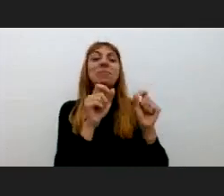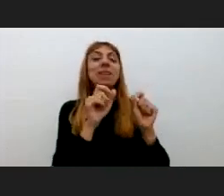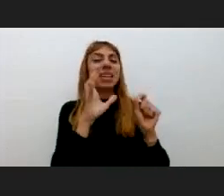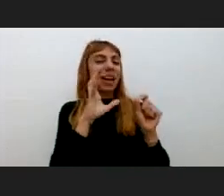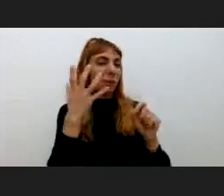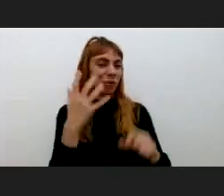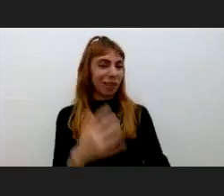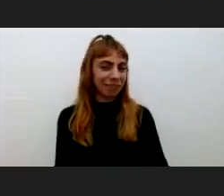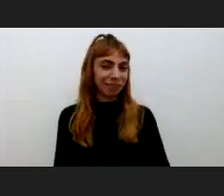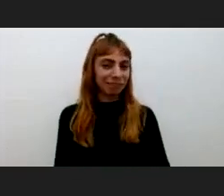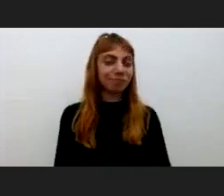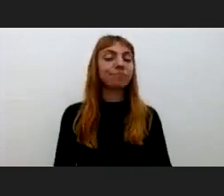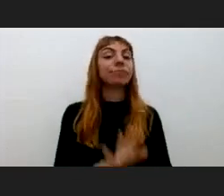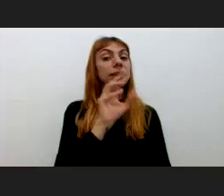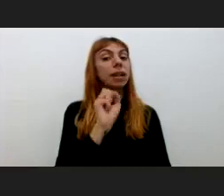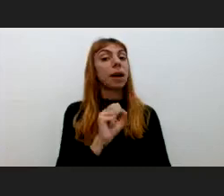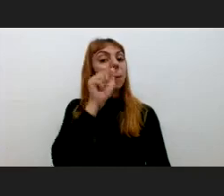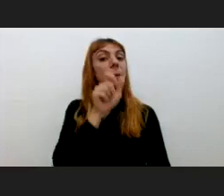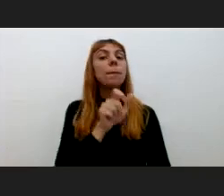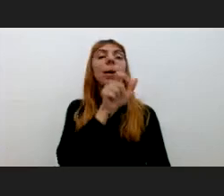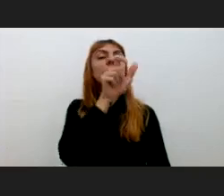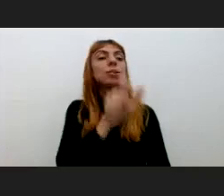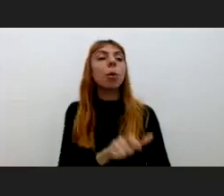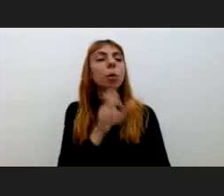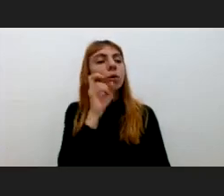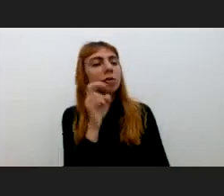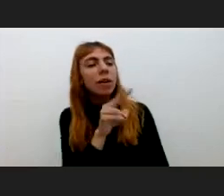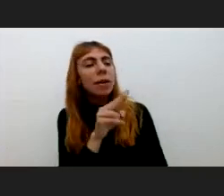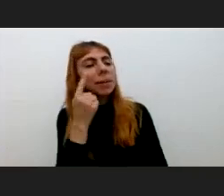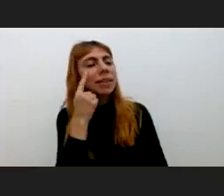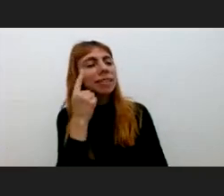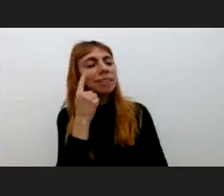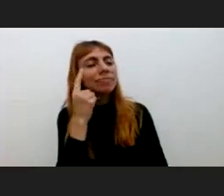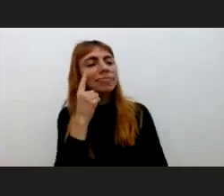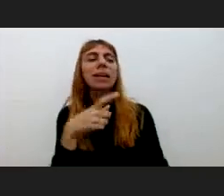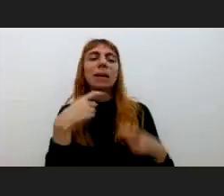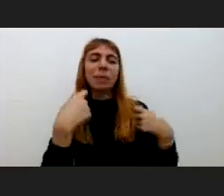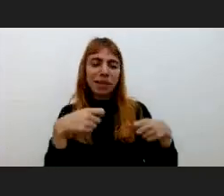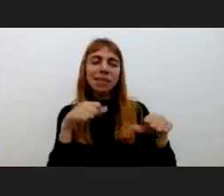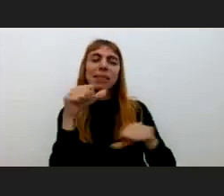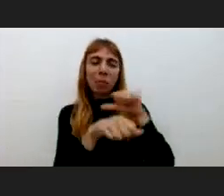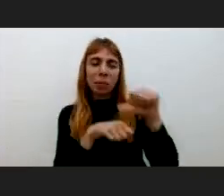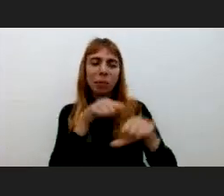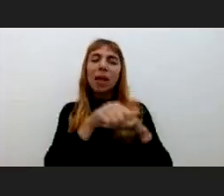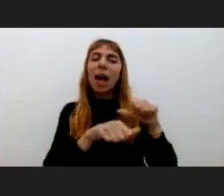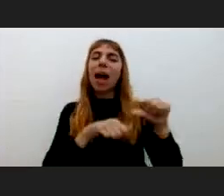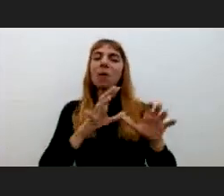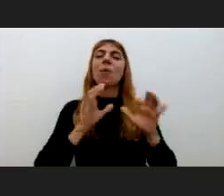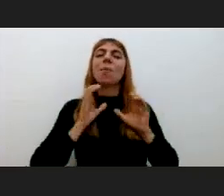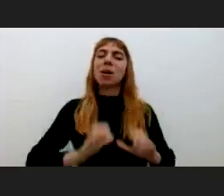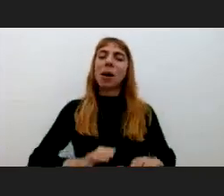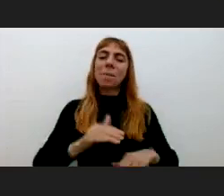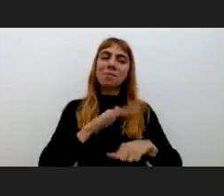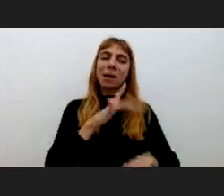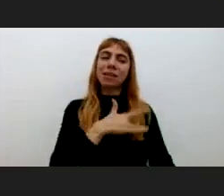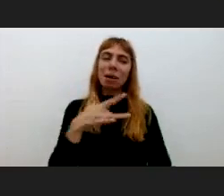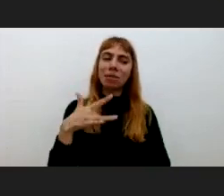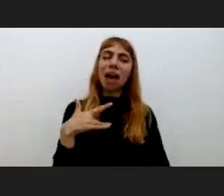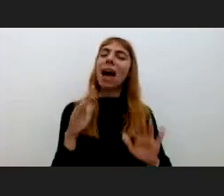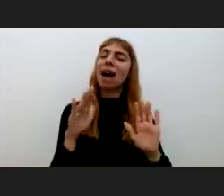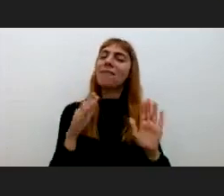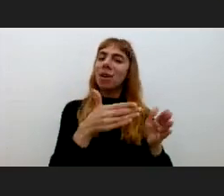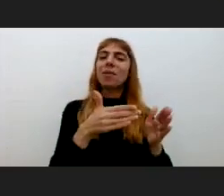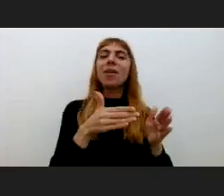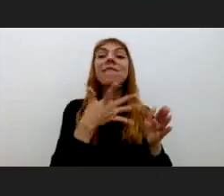buscar um comportamento mais saudável. Então, ficar sentado o dia inteiro. A